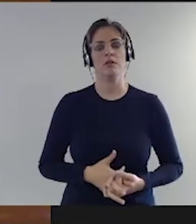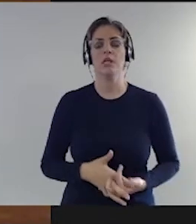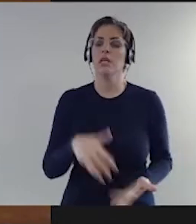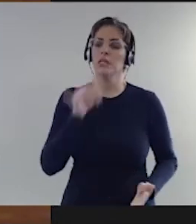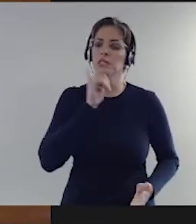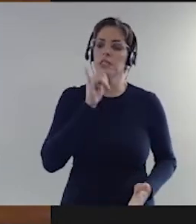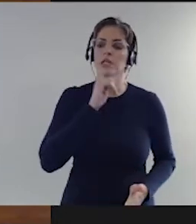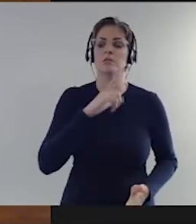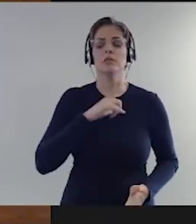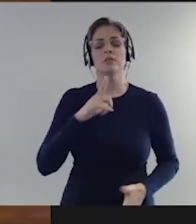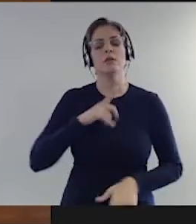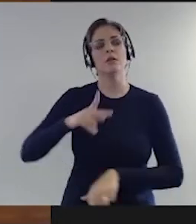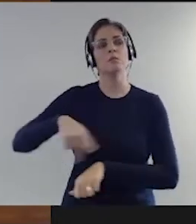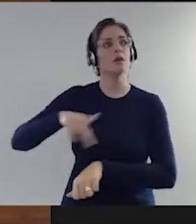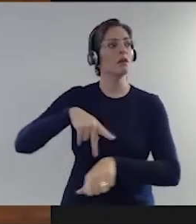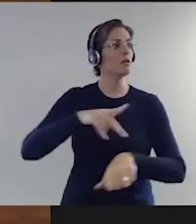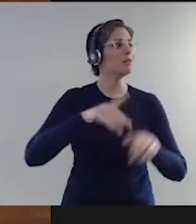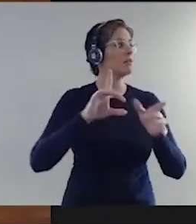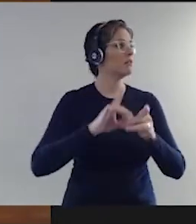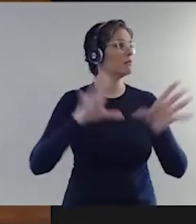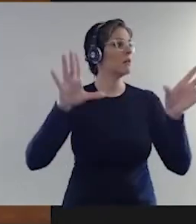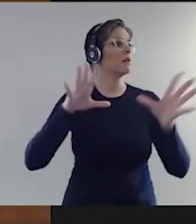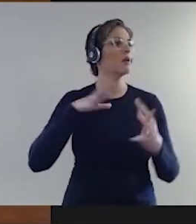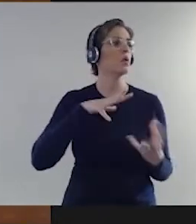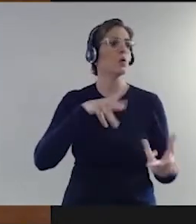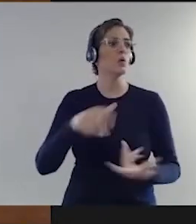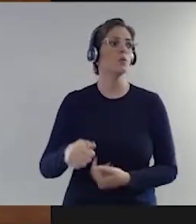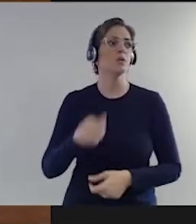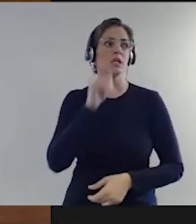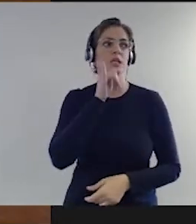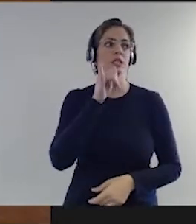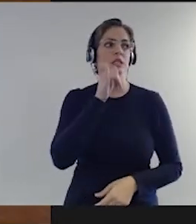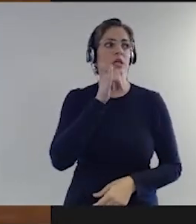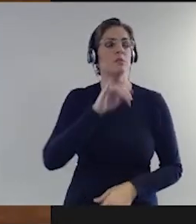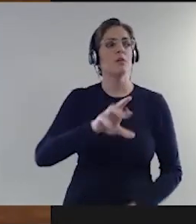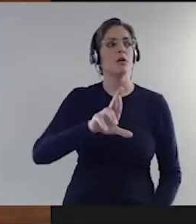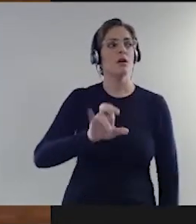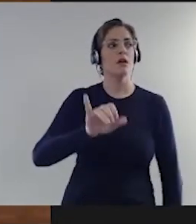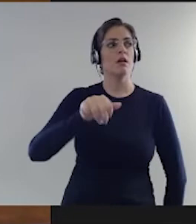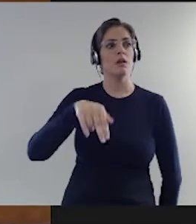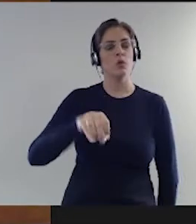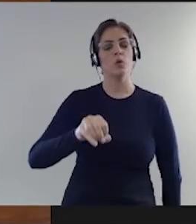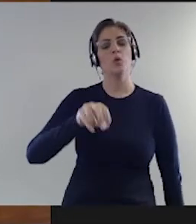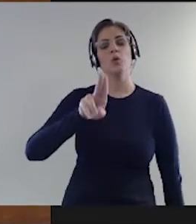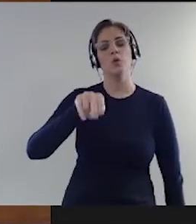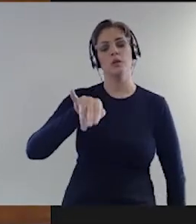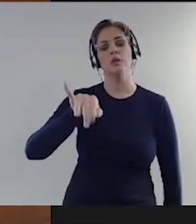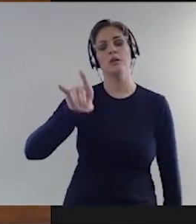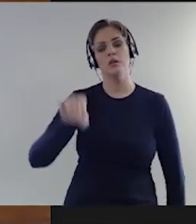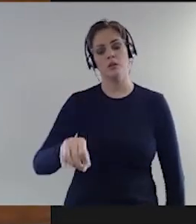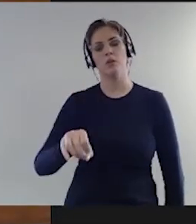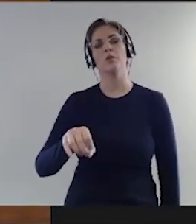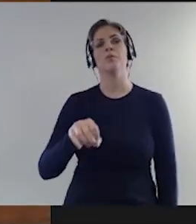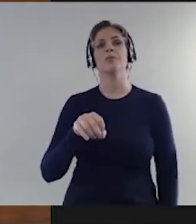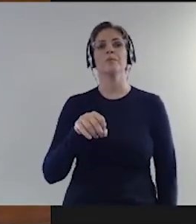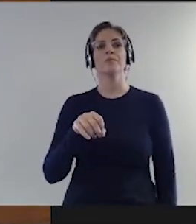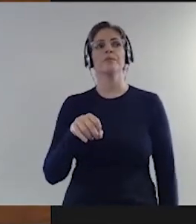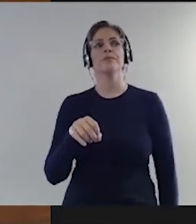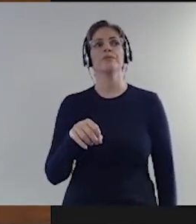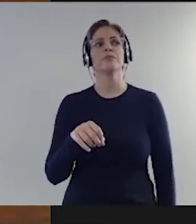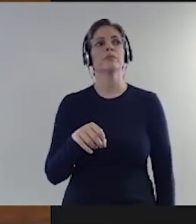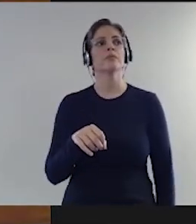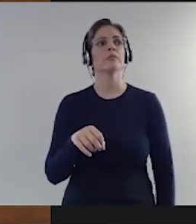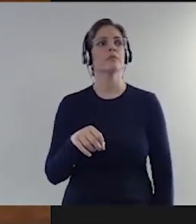mais liberais do mundo, nós temos legislação do Reino Unido, o Coronavirus Act, que impede